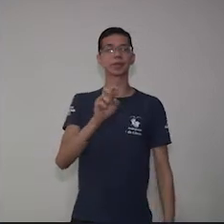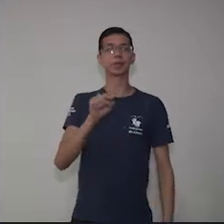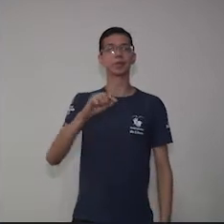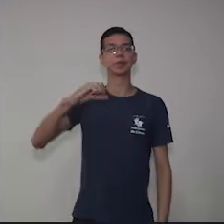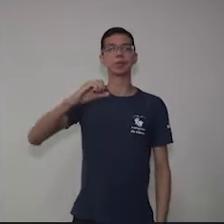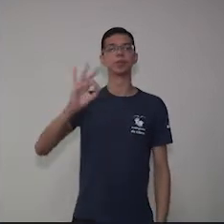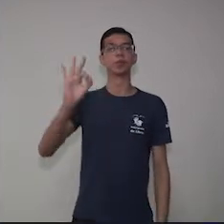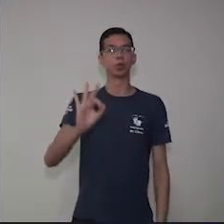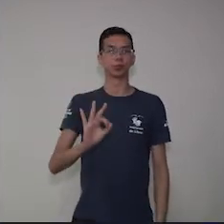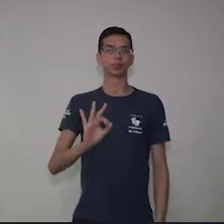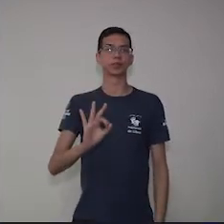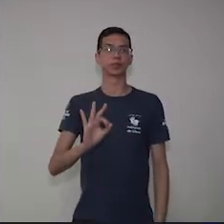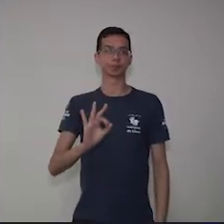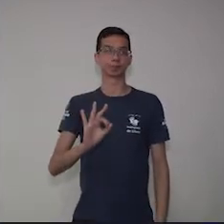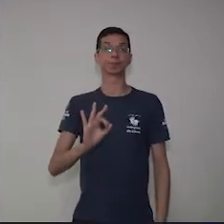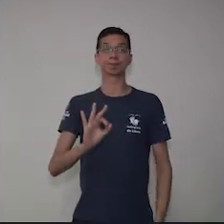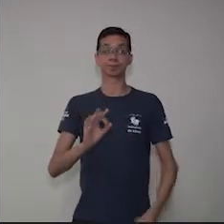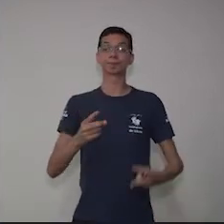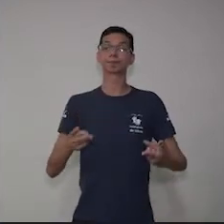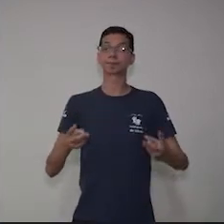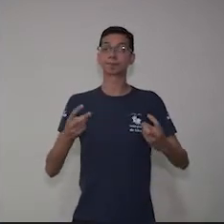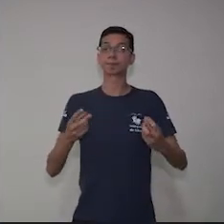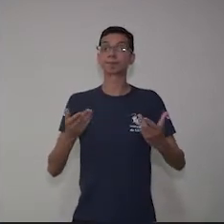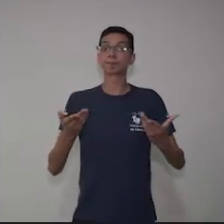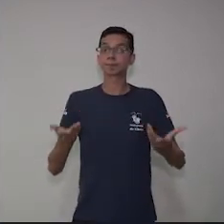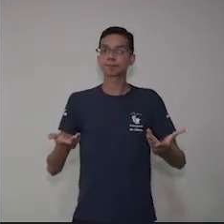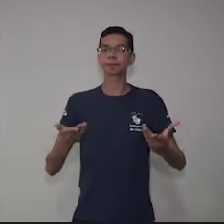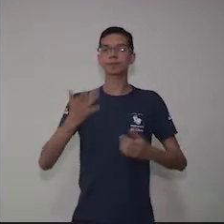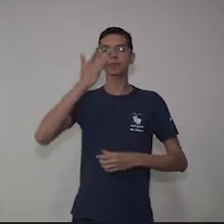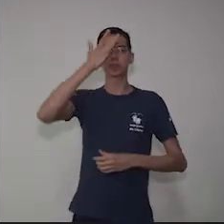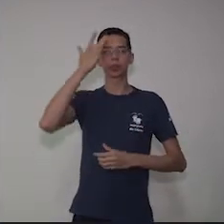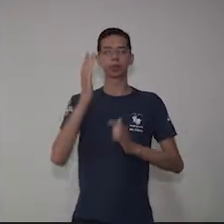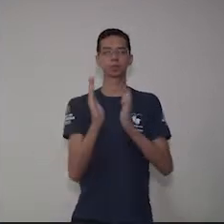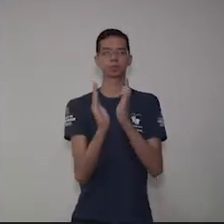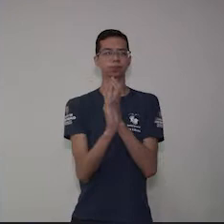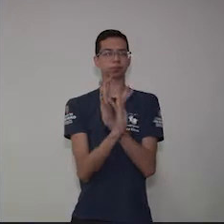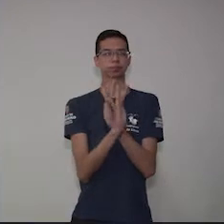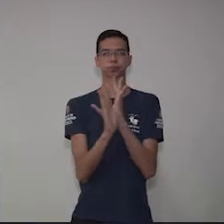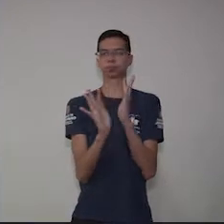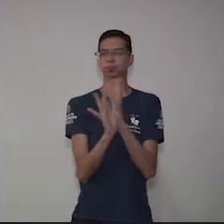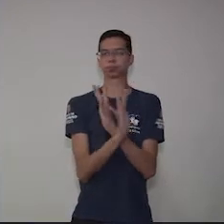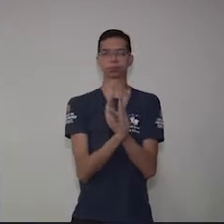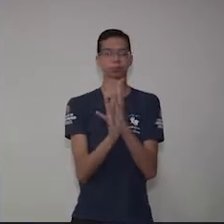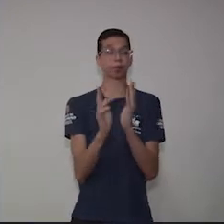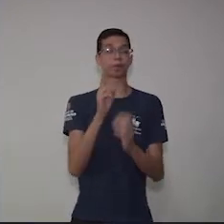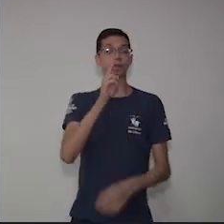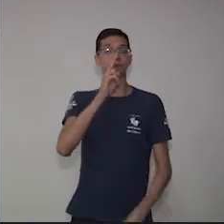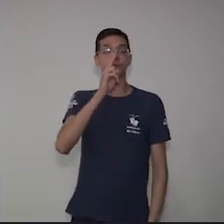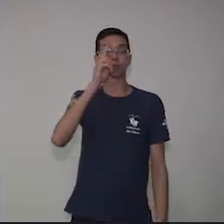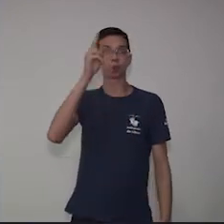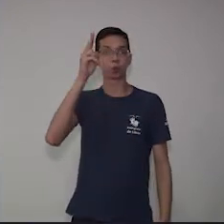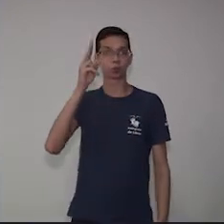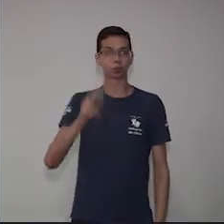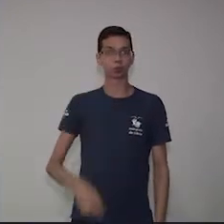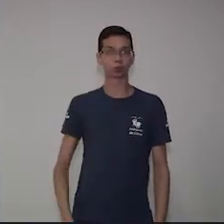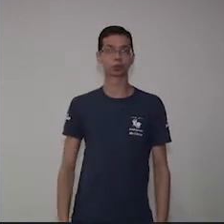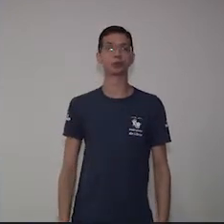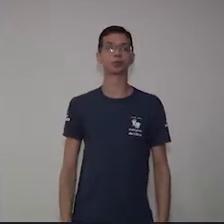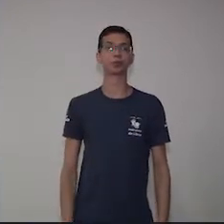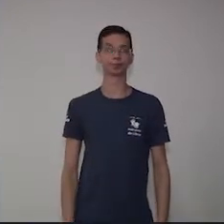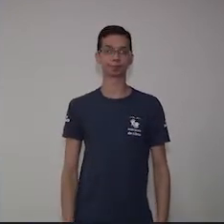35,9, o que demonstra que as aglomerações elas se acentuaram entre as pessoas,